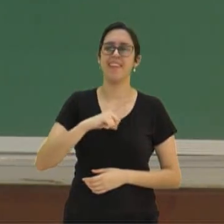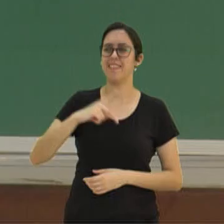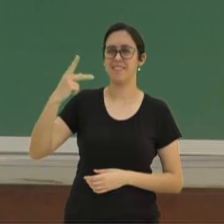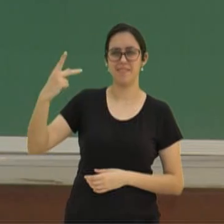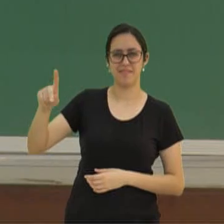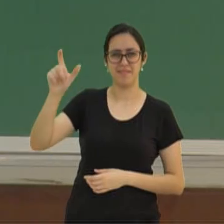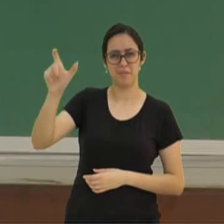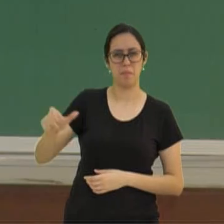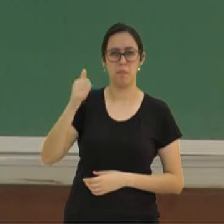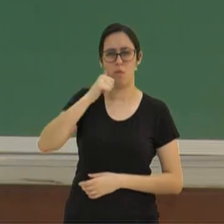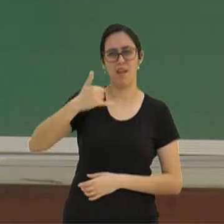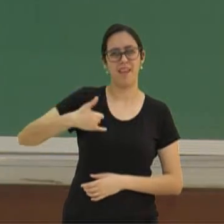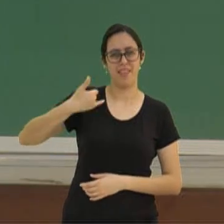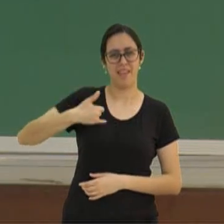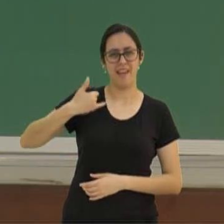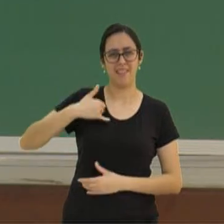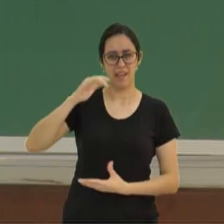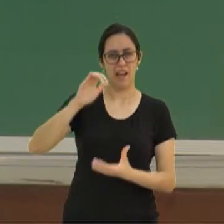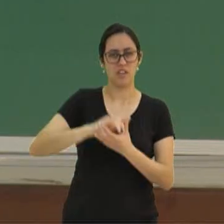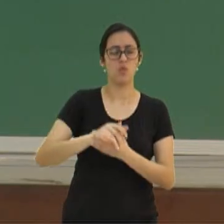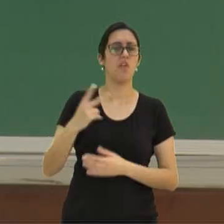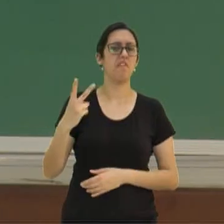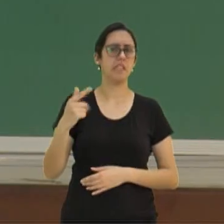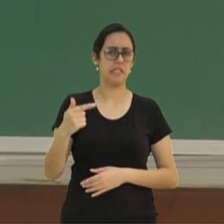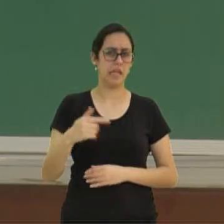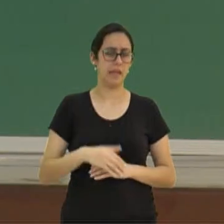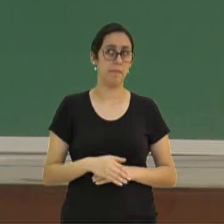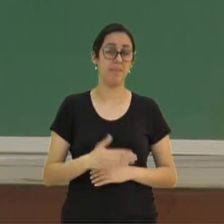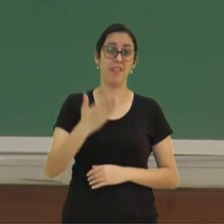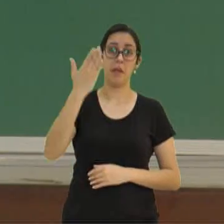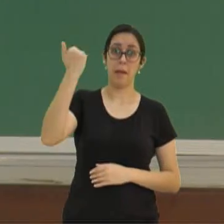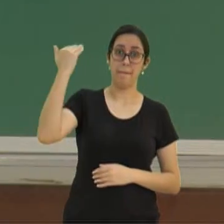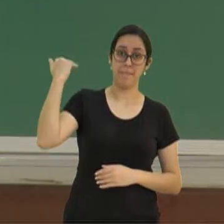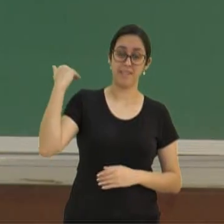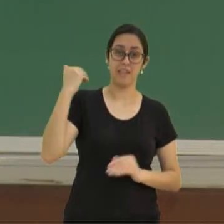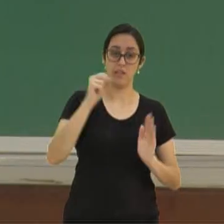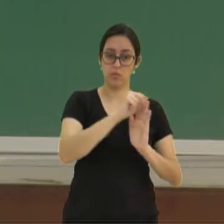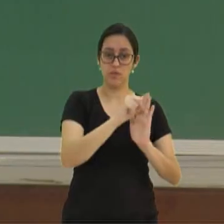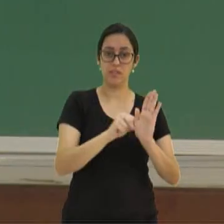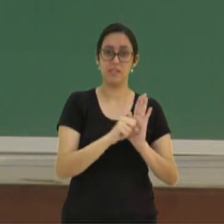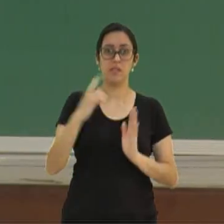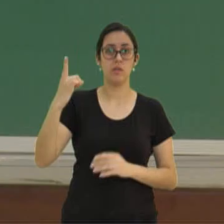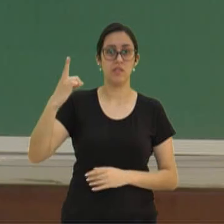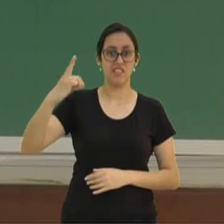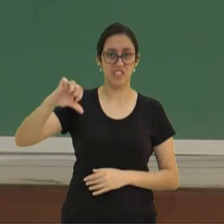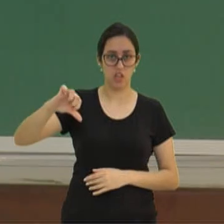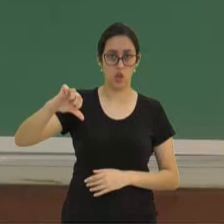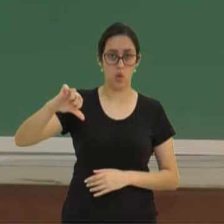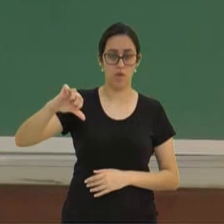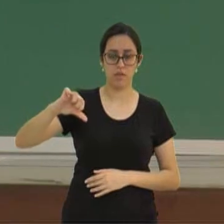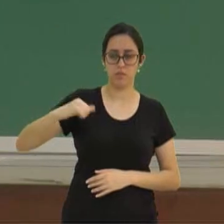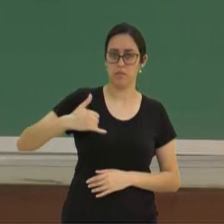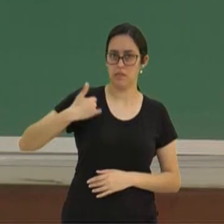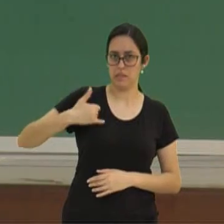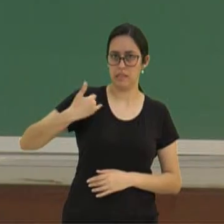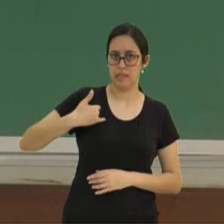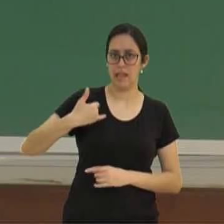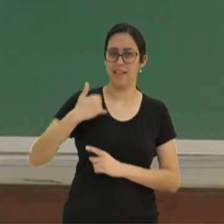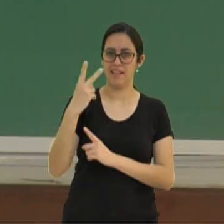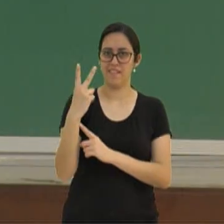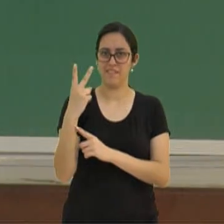se casou, 27 anos. No século XIX, uma moça com 27 anos já era considerada, vou colocar entre